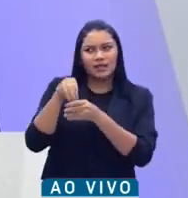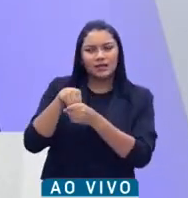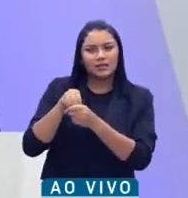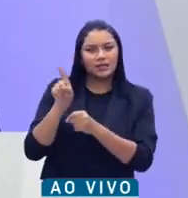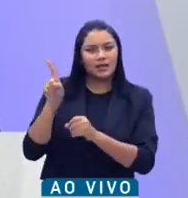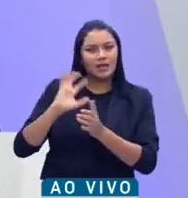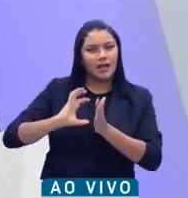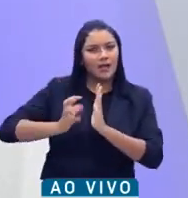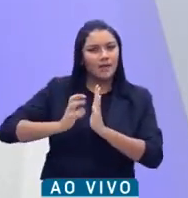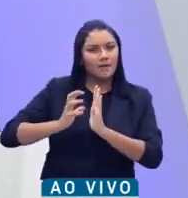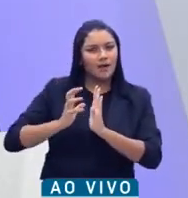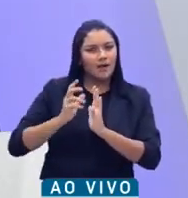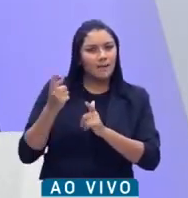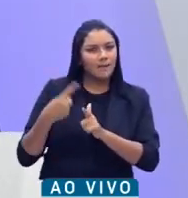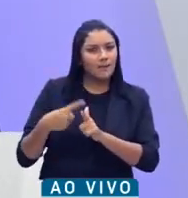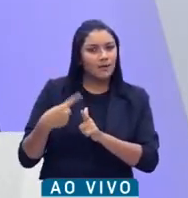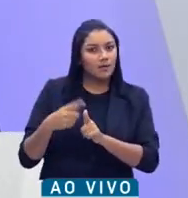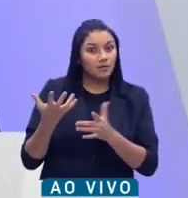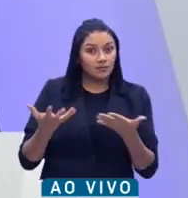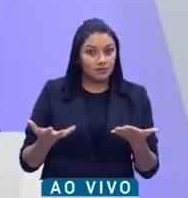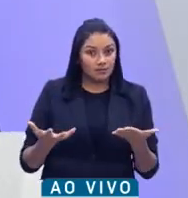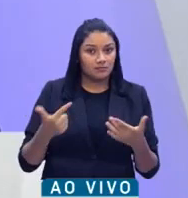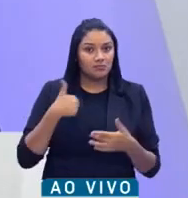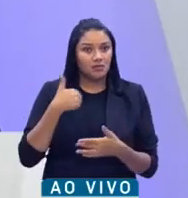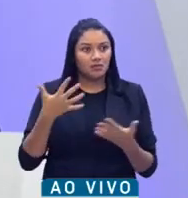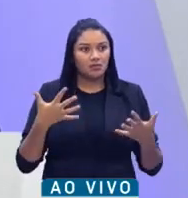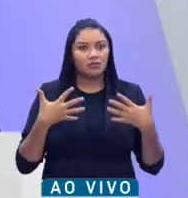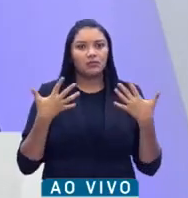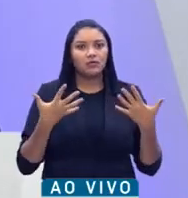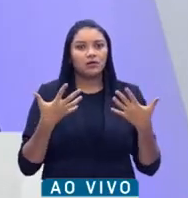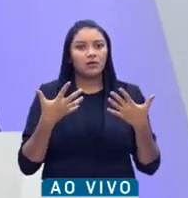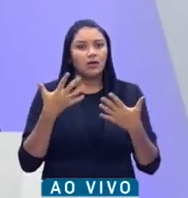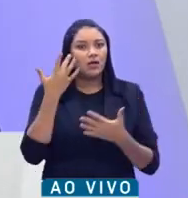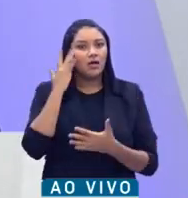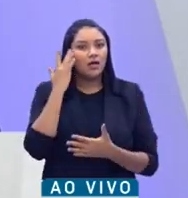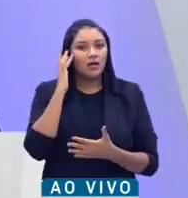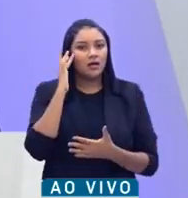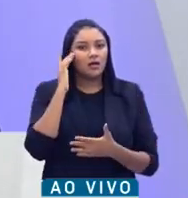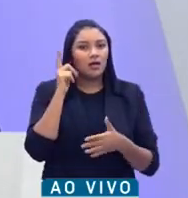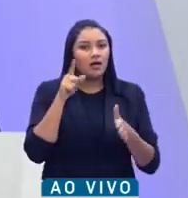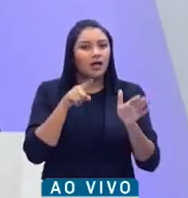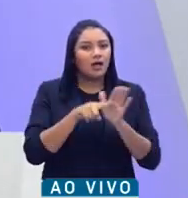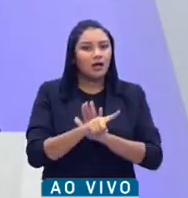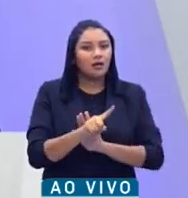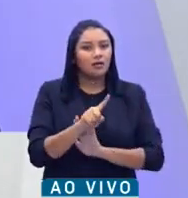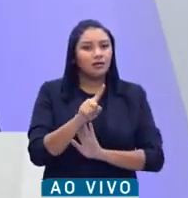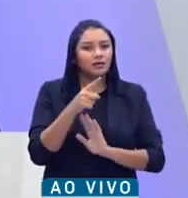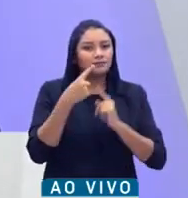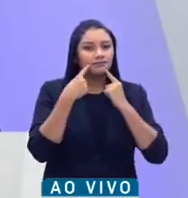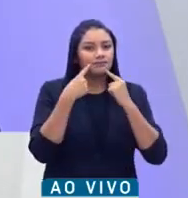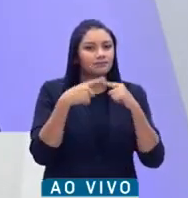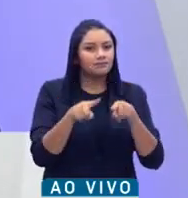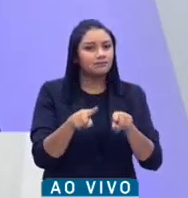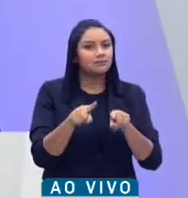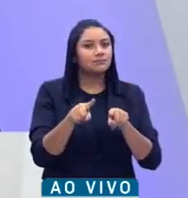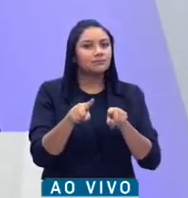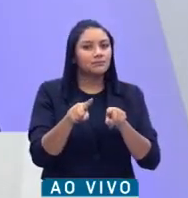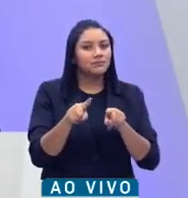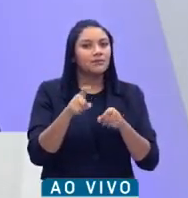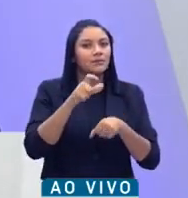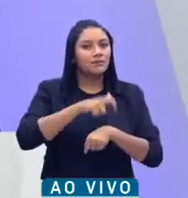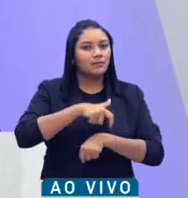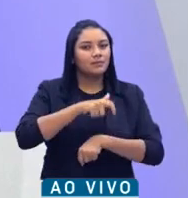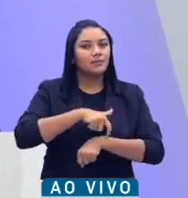de partido. Então, em relação a isso, eu acho que essa pergunta foi completamente indevida para o momento do